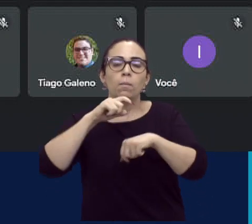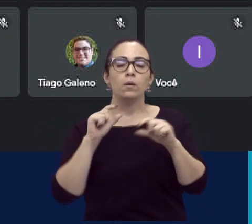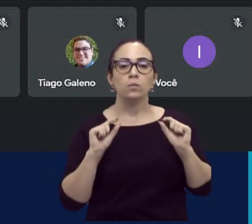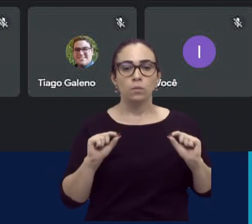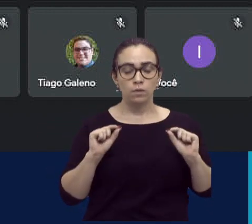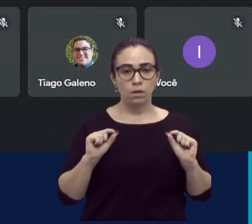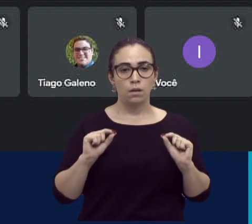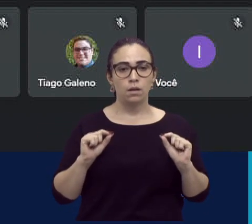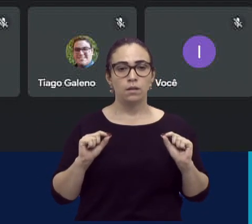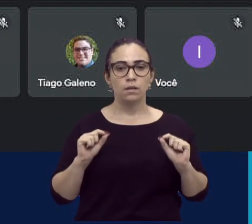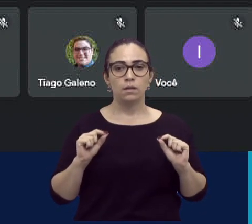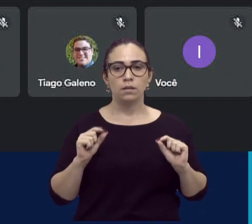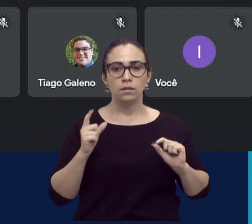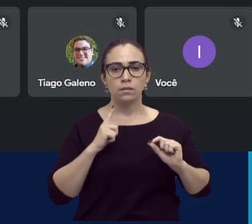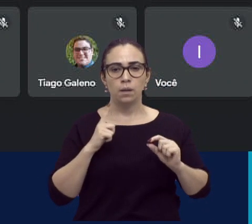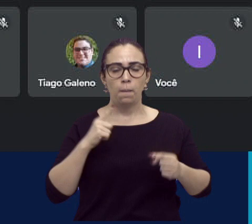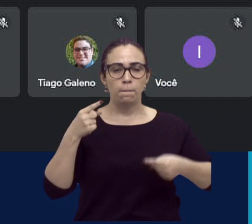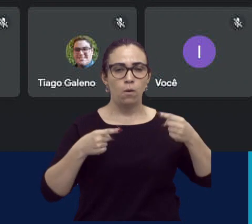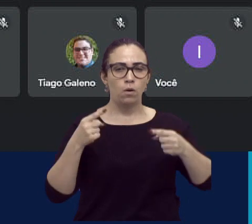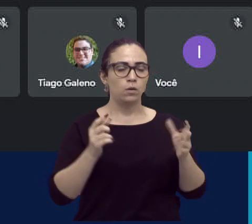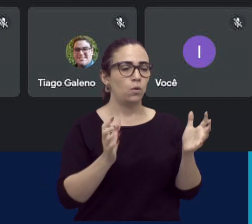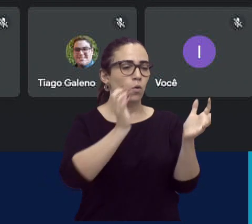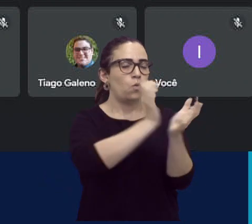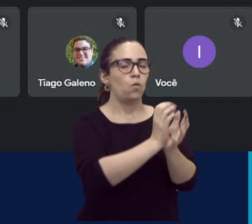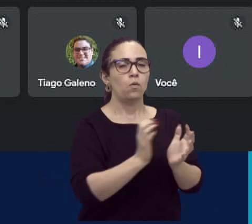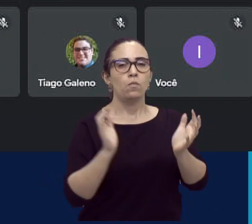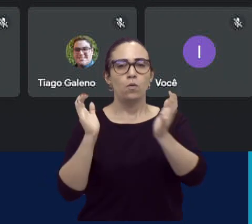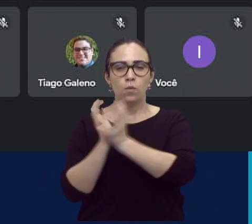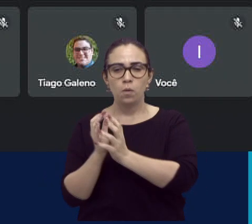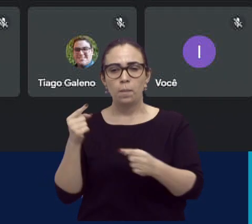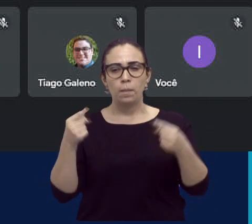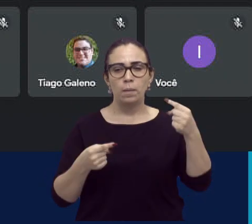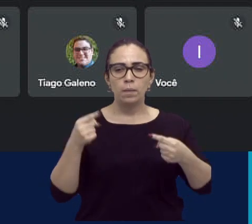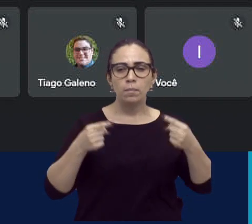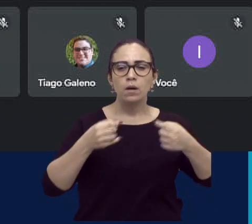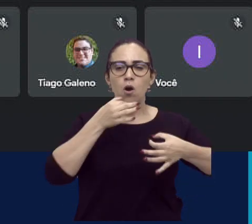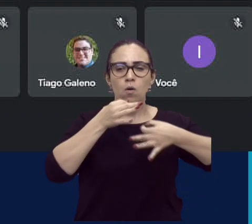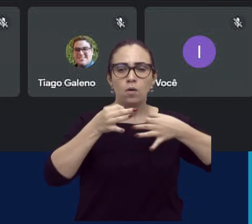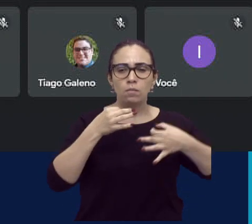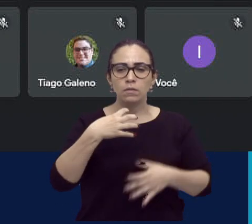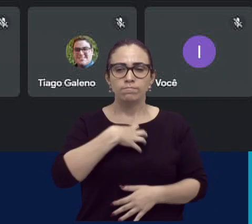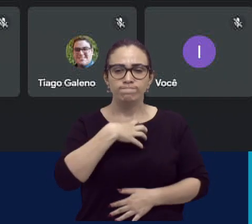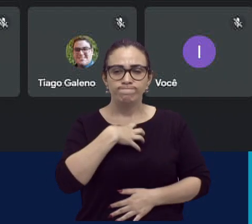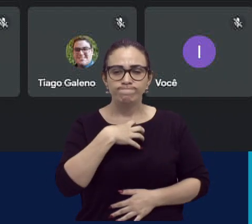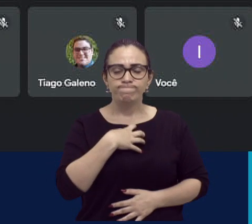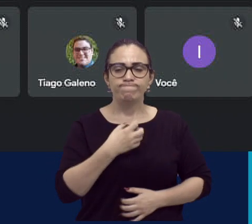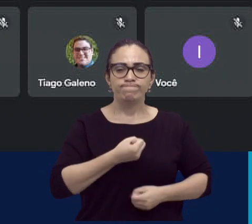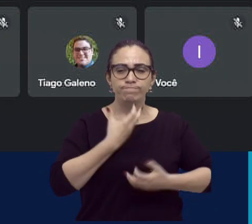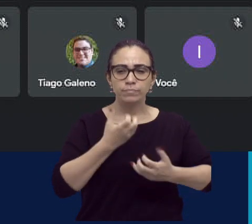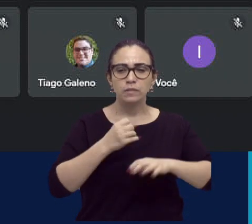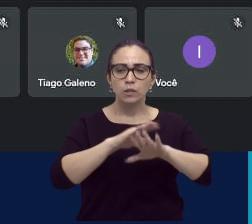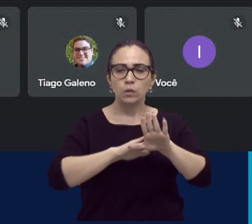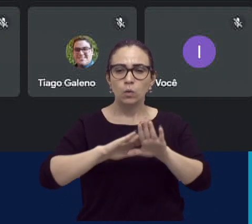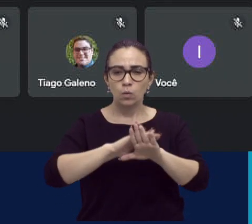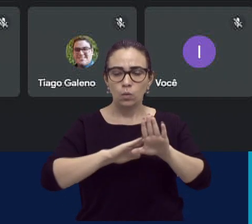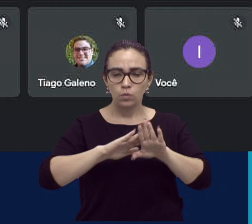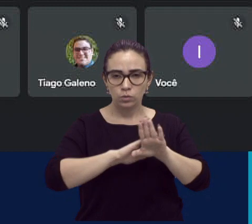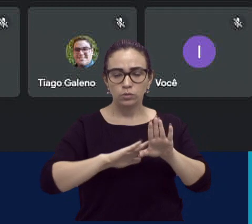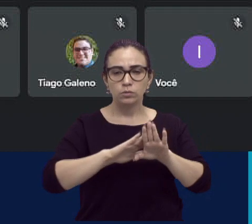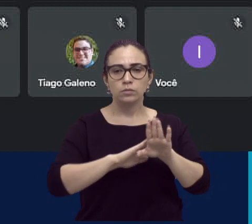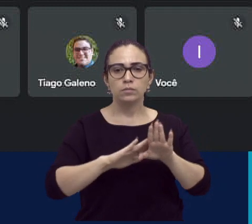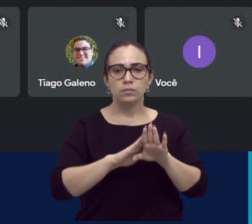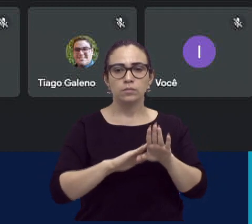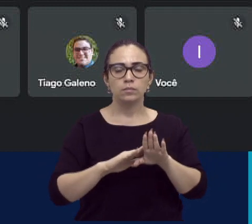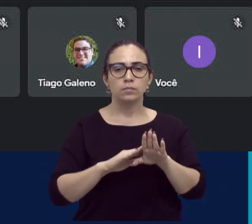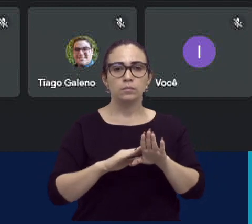que tem essa polarização forte, né, de pensamentos e sentimentos ideológicos, né, onde A é